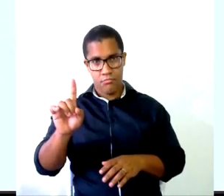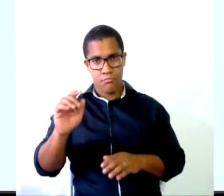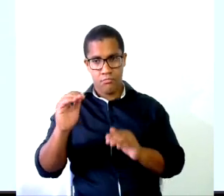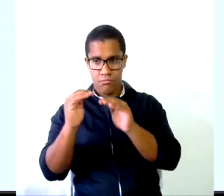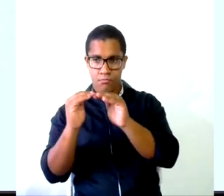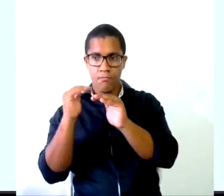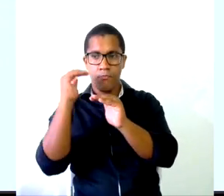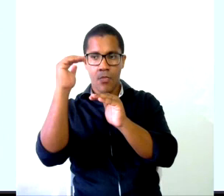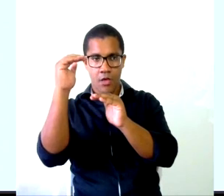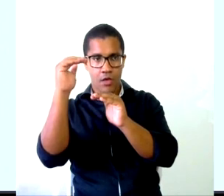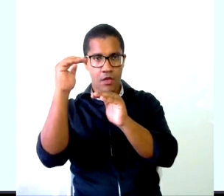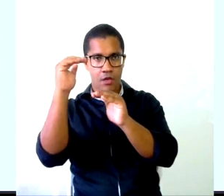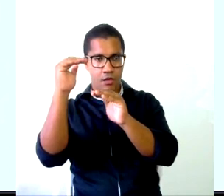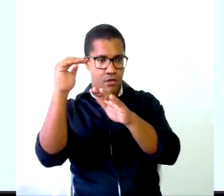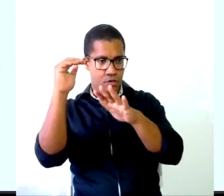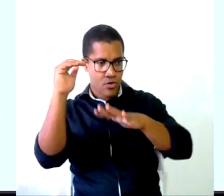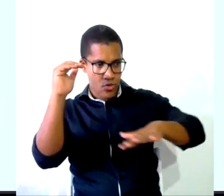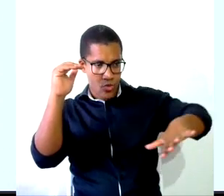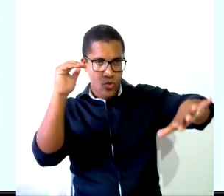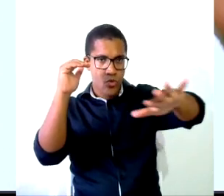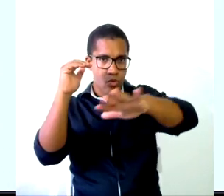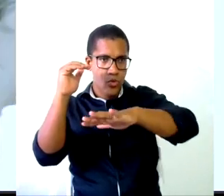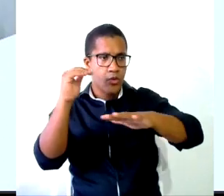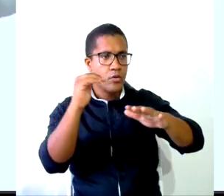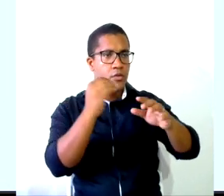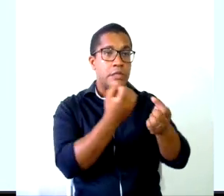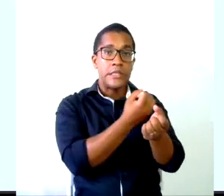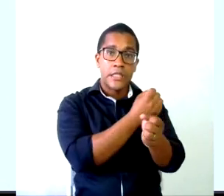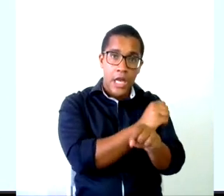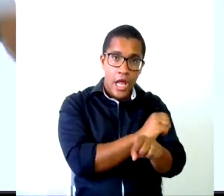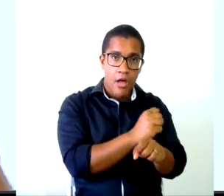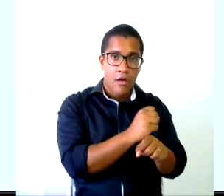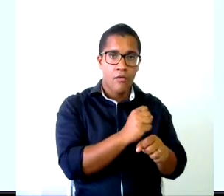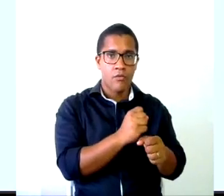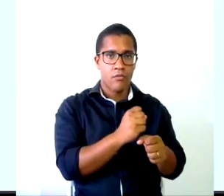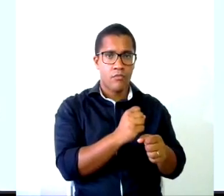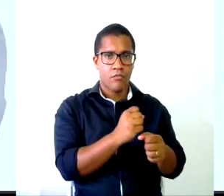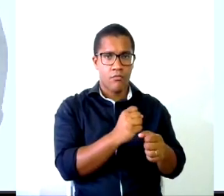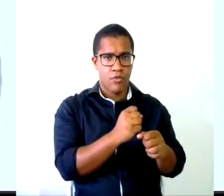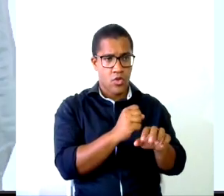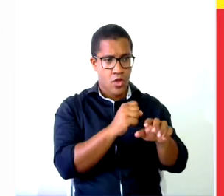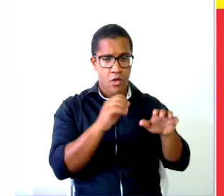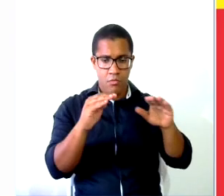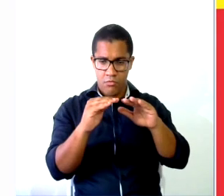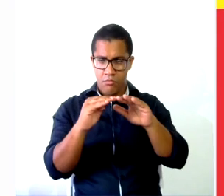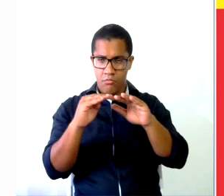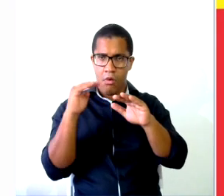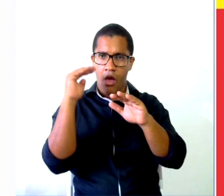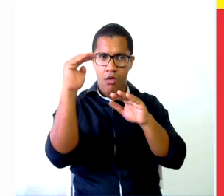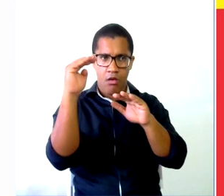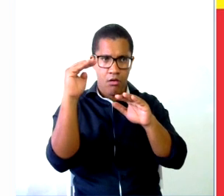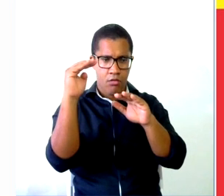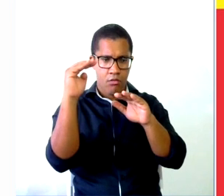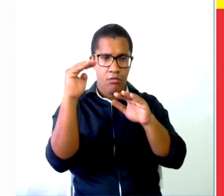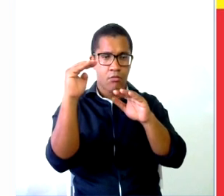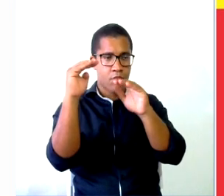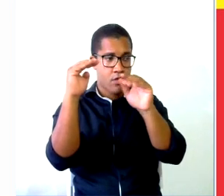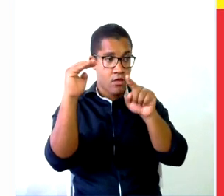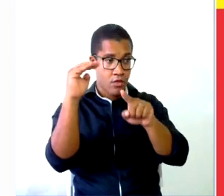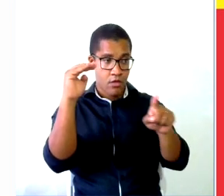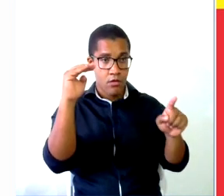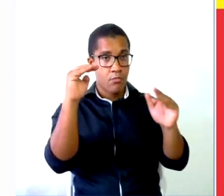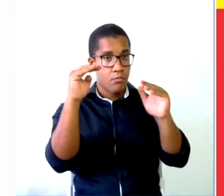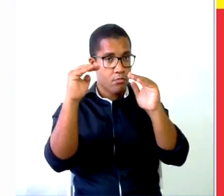metecos, estrangeiros, escravos, prisioneiros de guerra, por dívidas, etc. Né? Então,